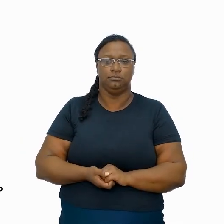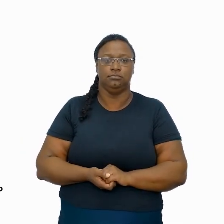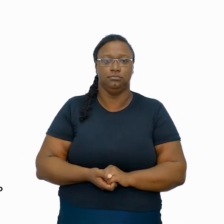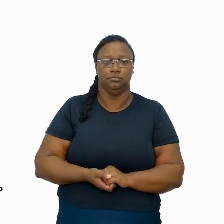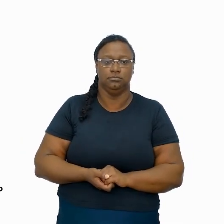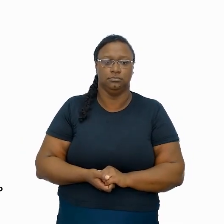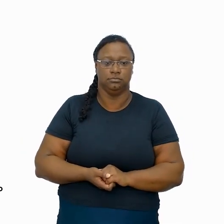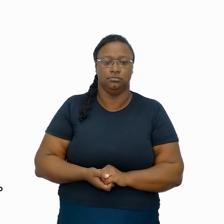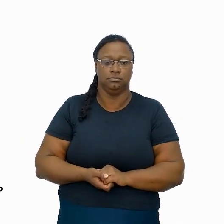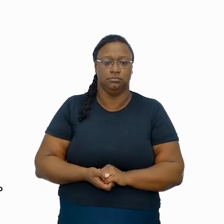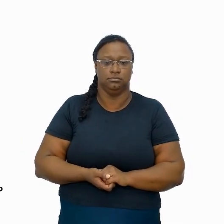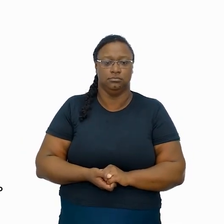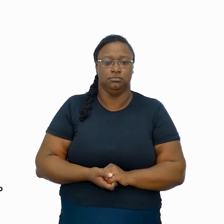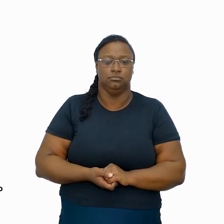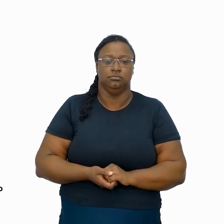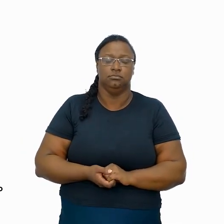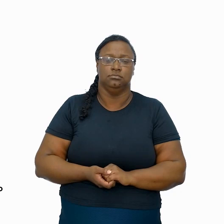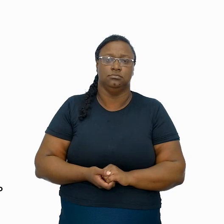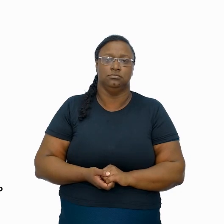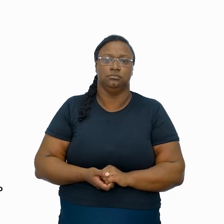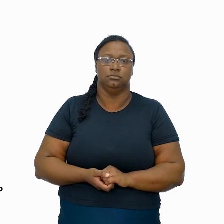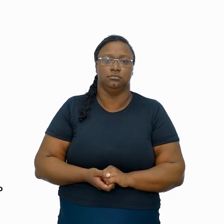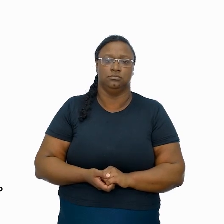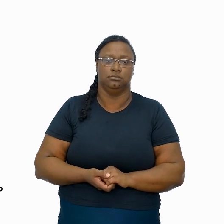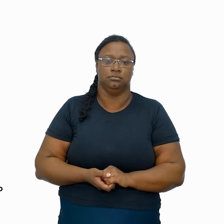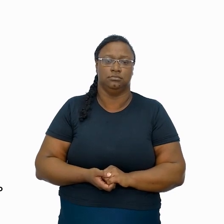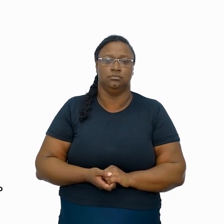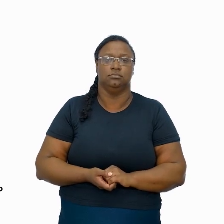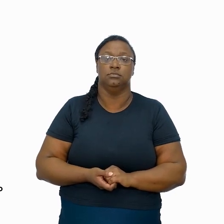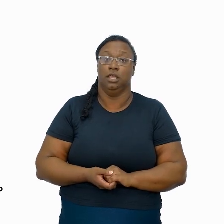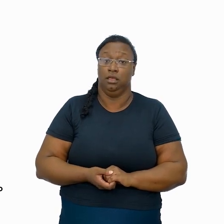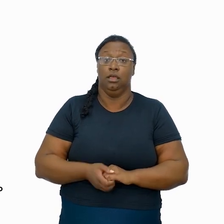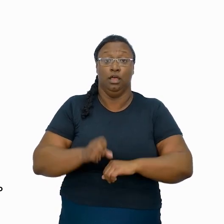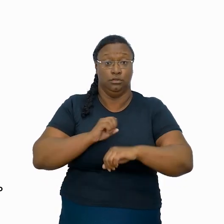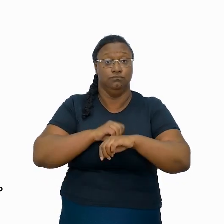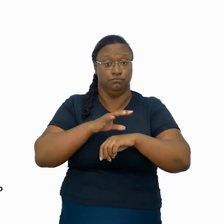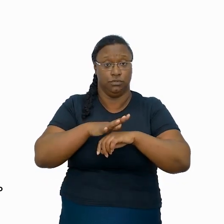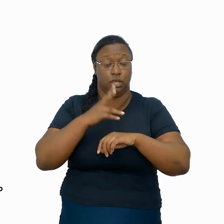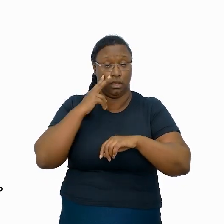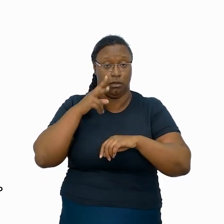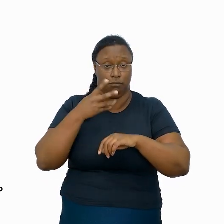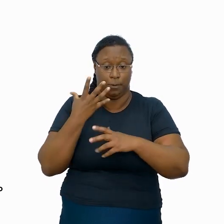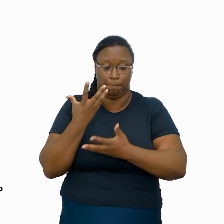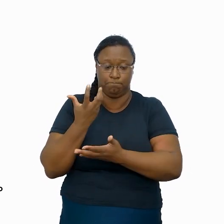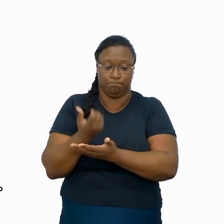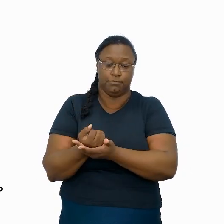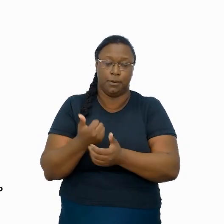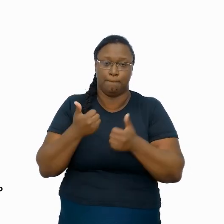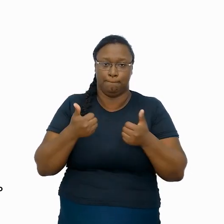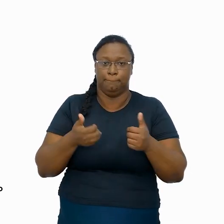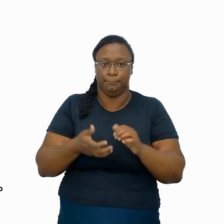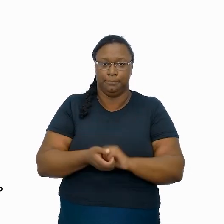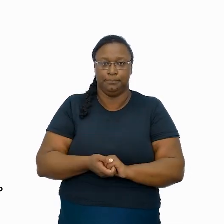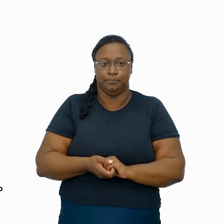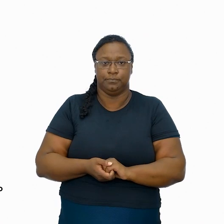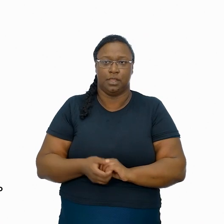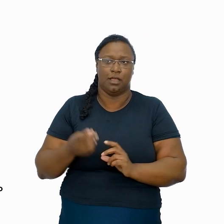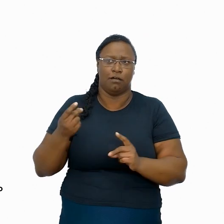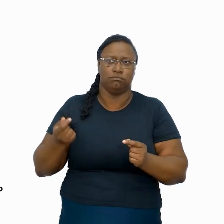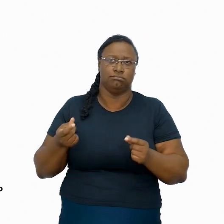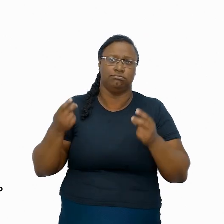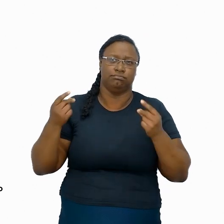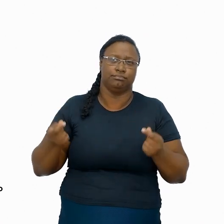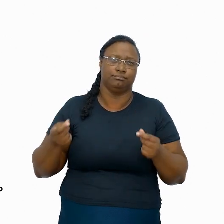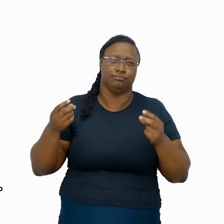ver o que que tem aí, né, de sugestão, né, que já fazem quantos anos, já